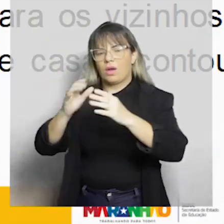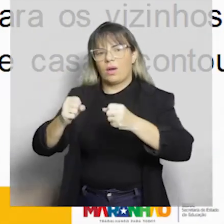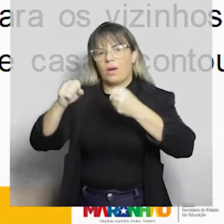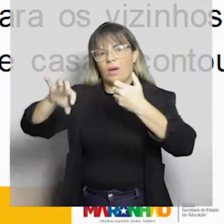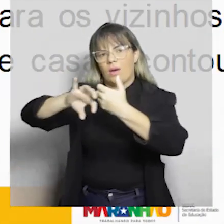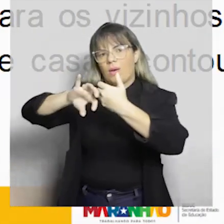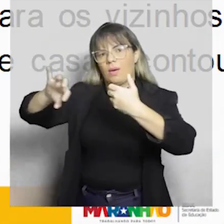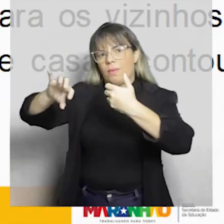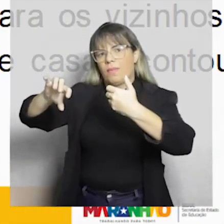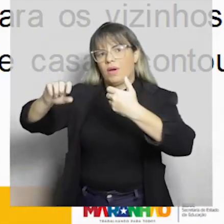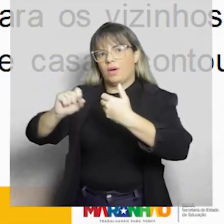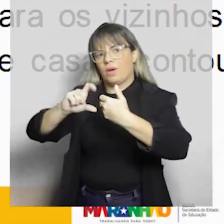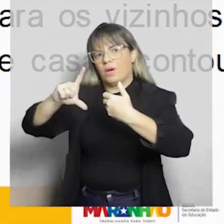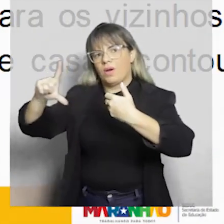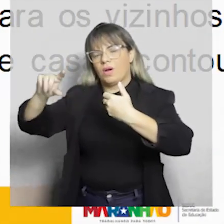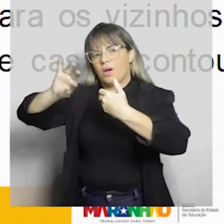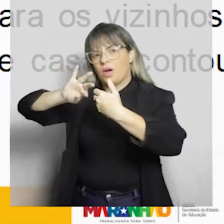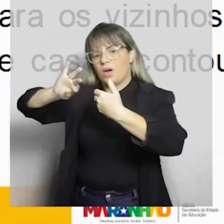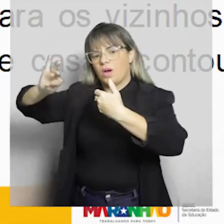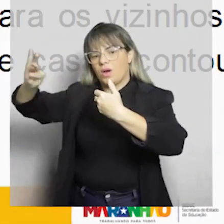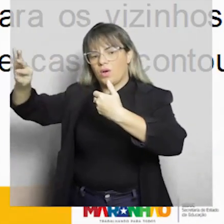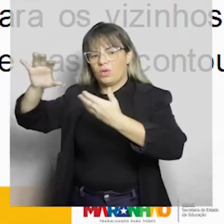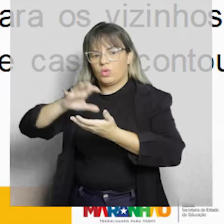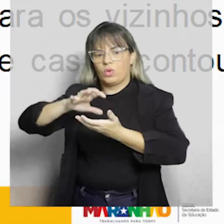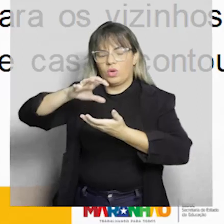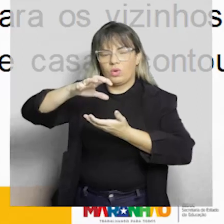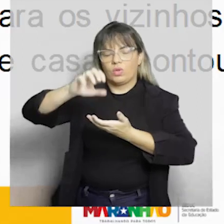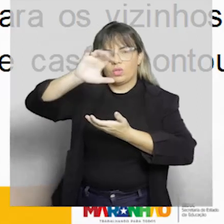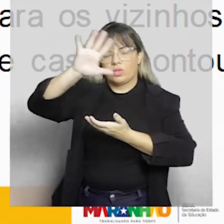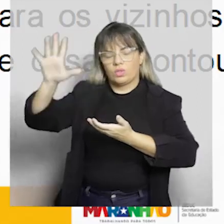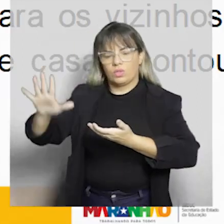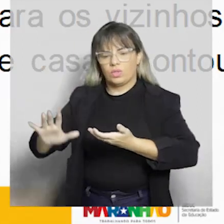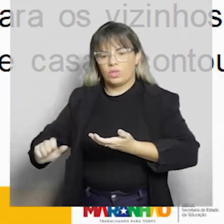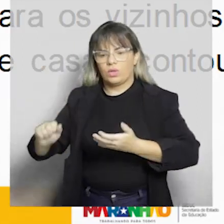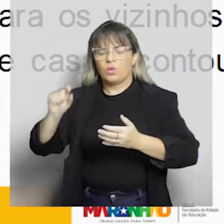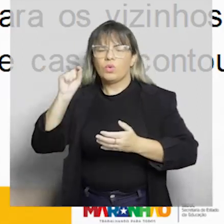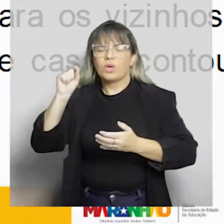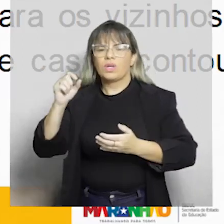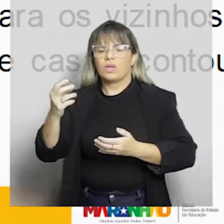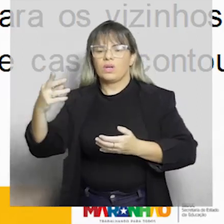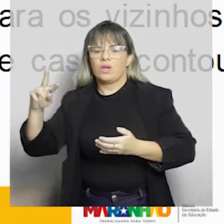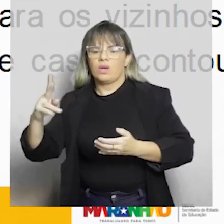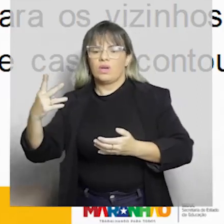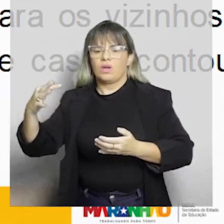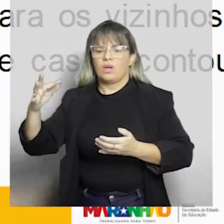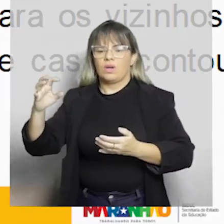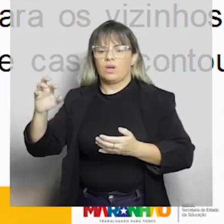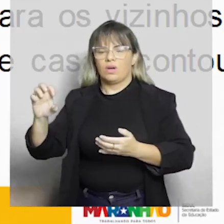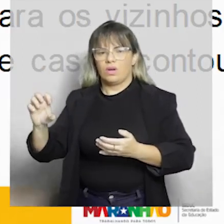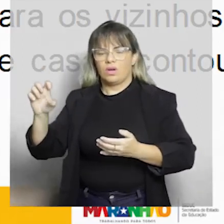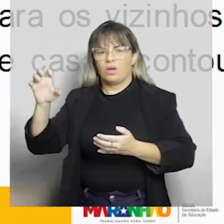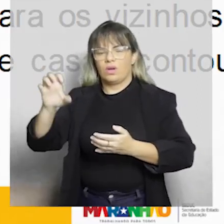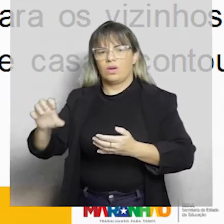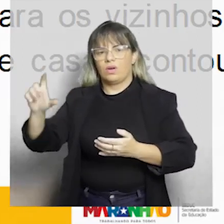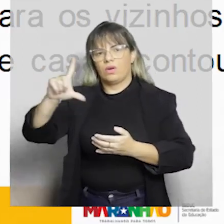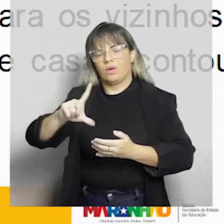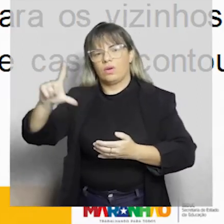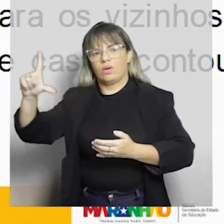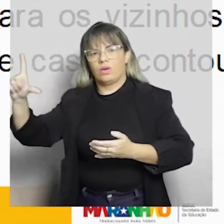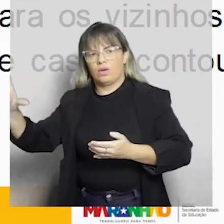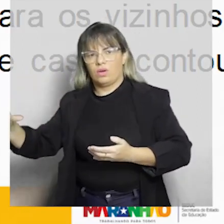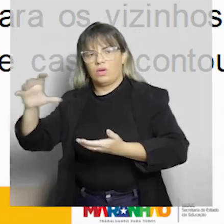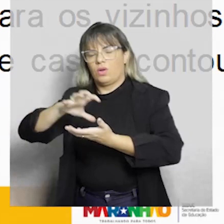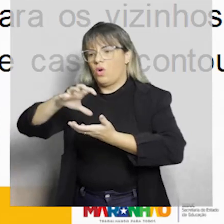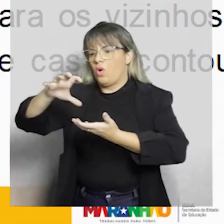chifre da África do resto do continente. Marcos, o que é esse chifre da África? Uma região situada no leste do